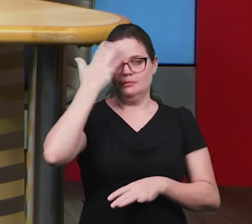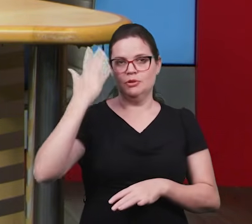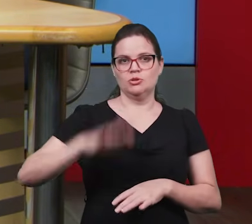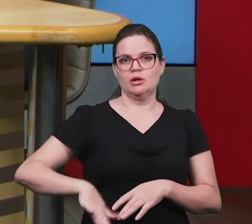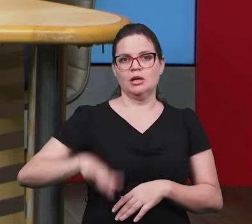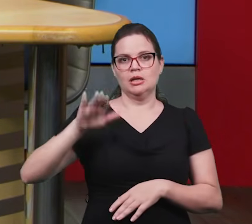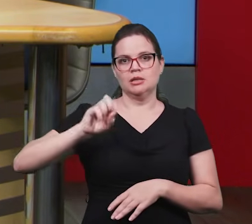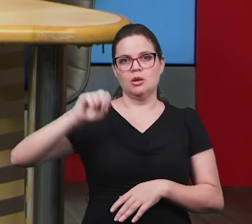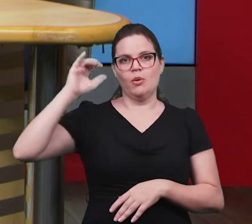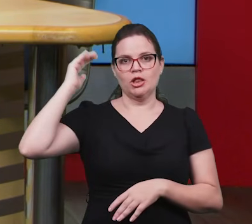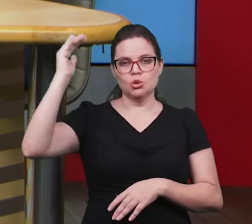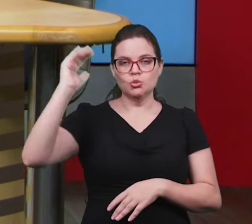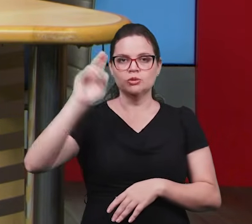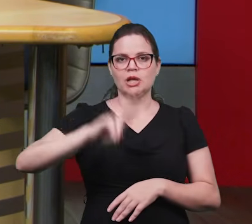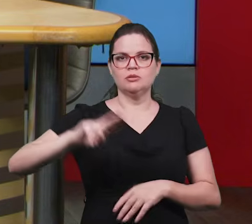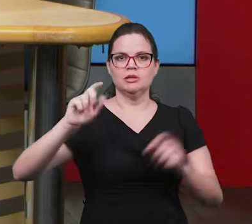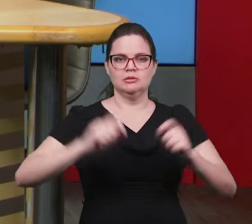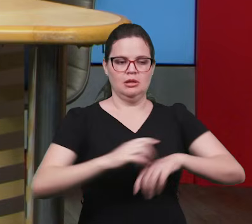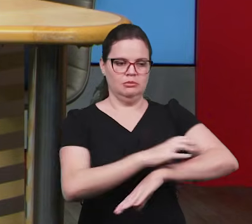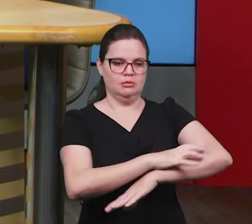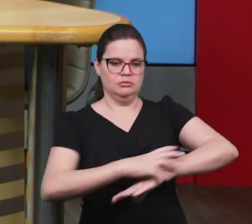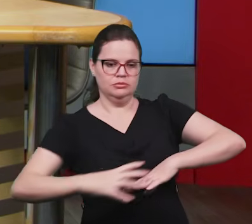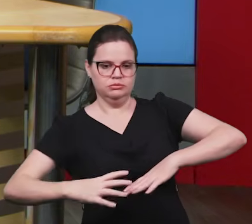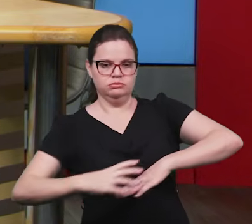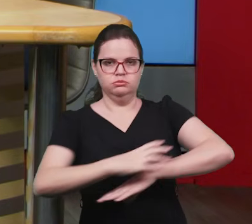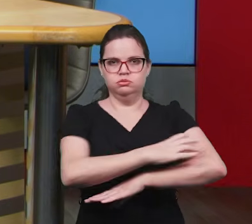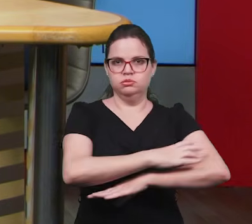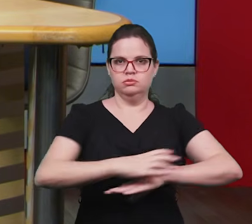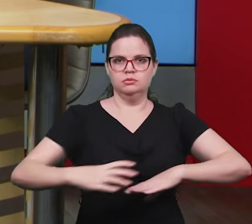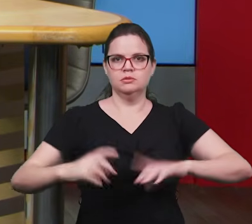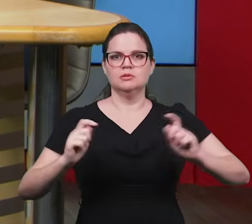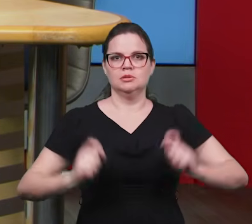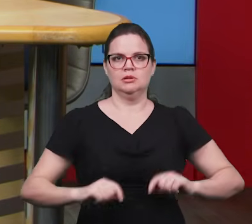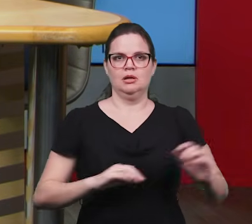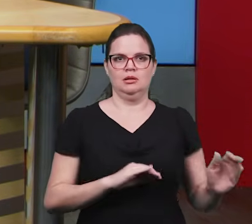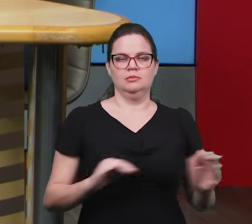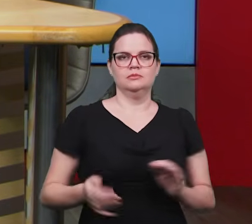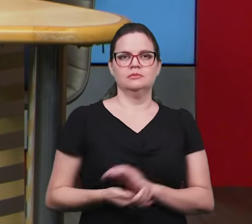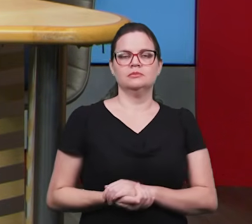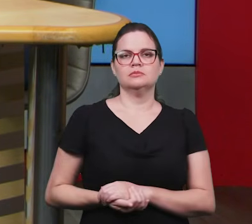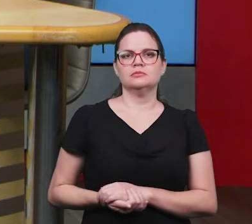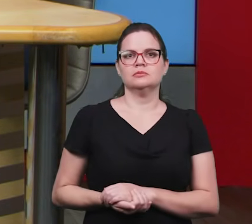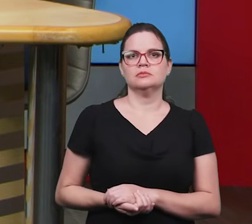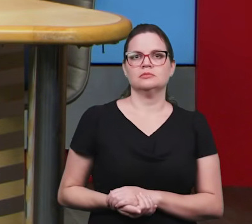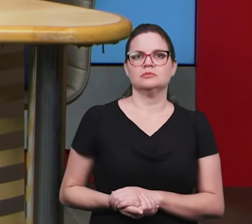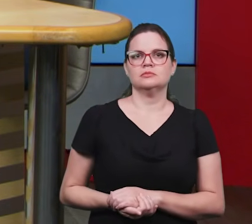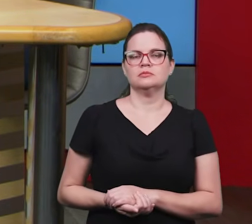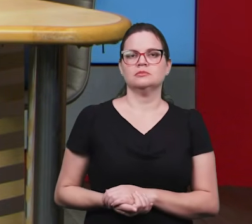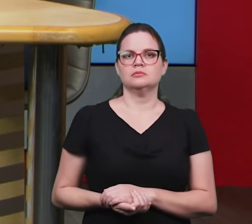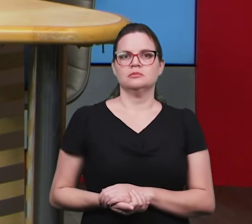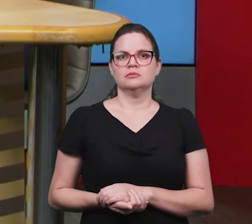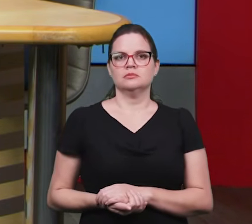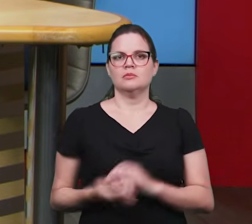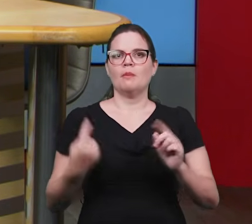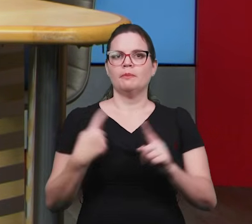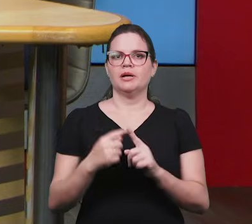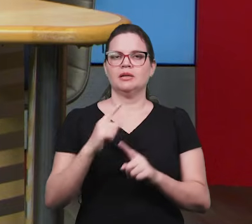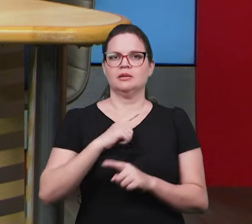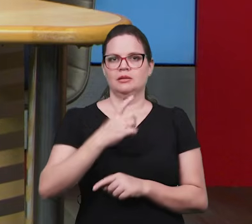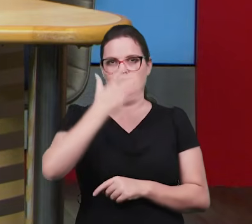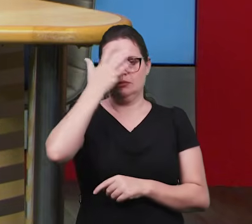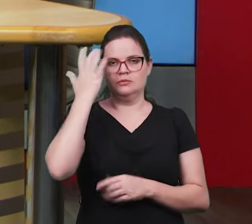E tem controle? Porque às vezes a gente até vê, né, alguém com uma prótese e tem um controle